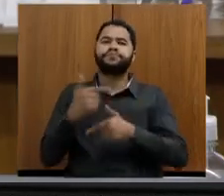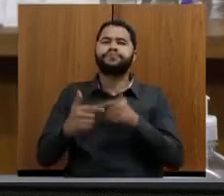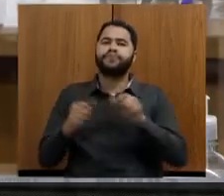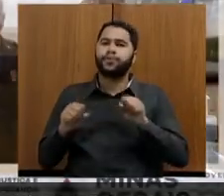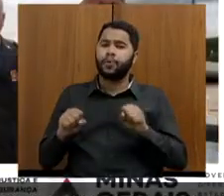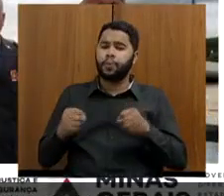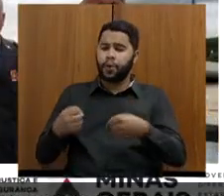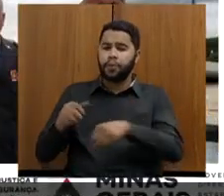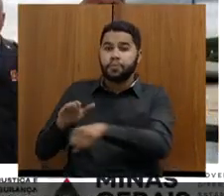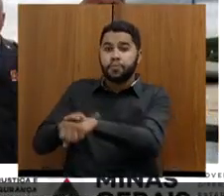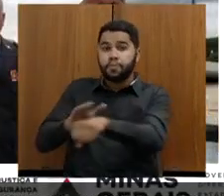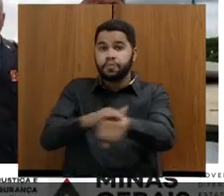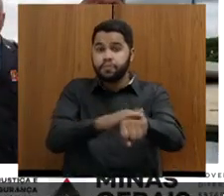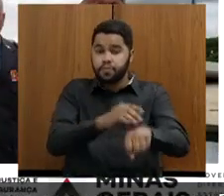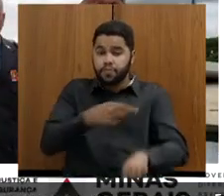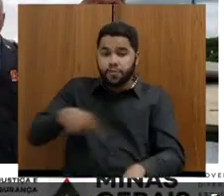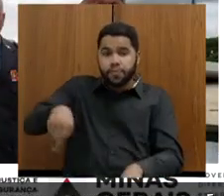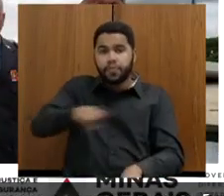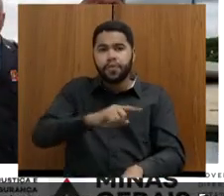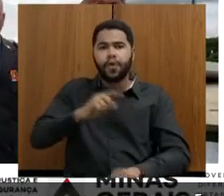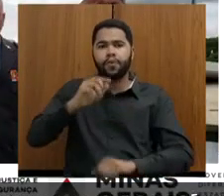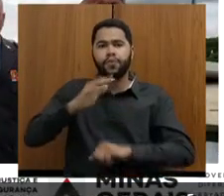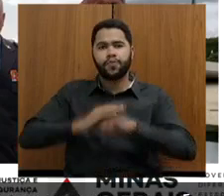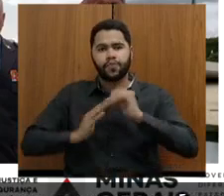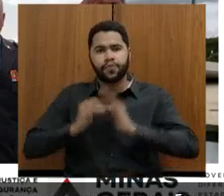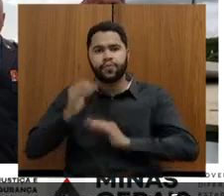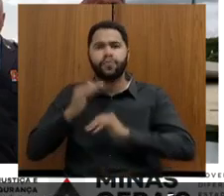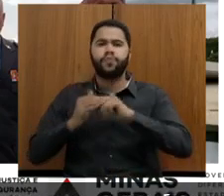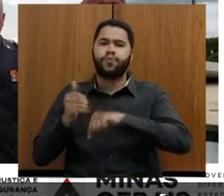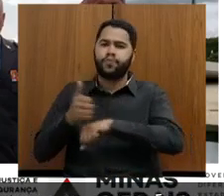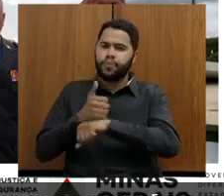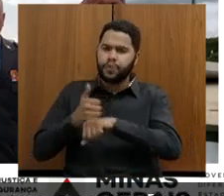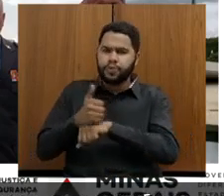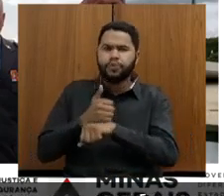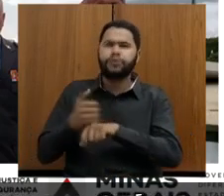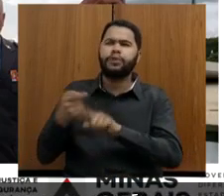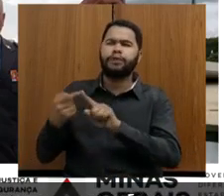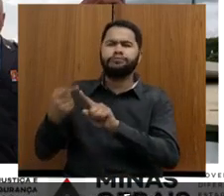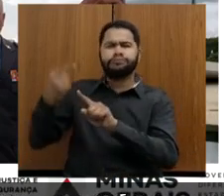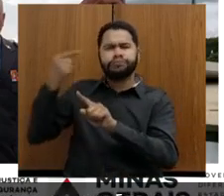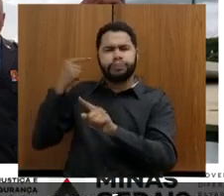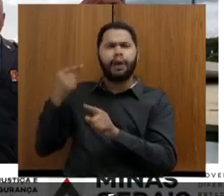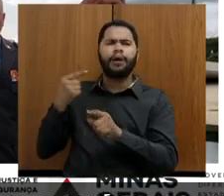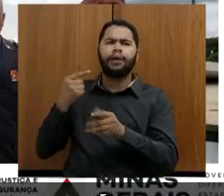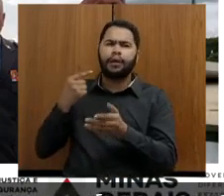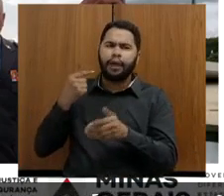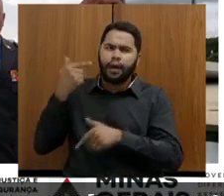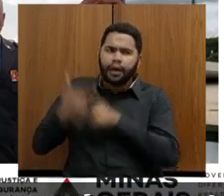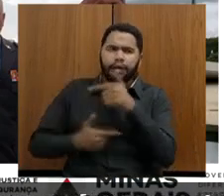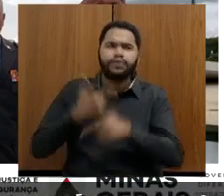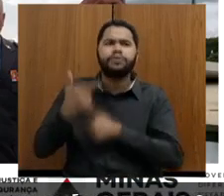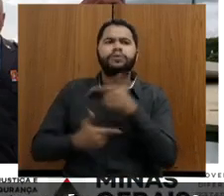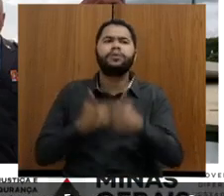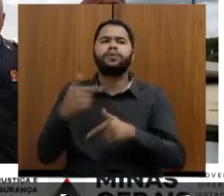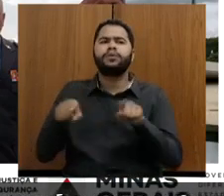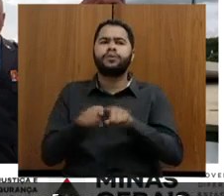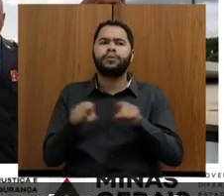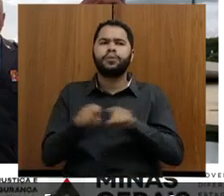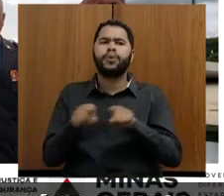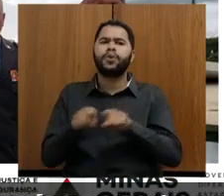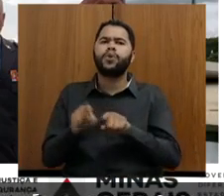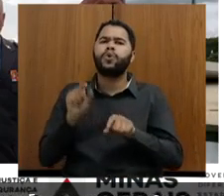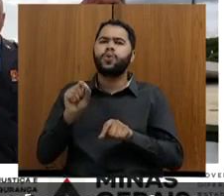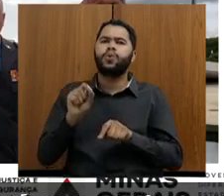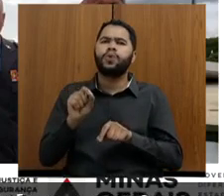dos próprios profissionais desde o início atuamos intensamente levamos ao